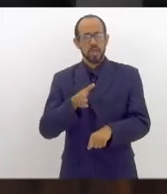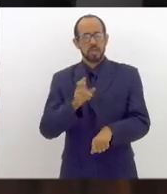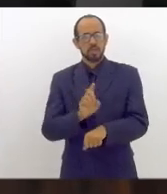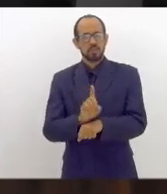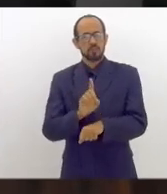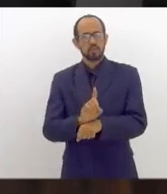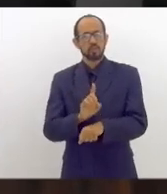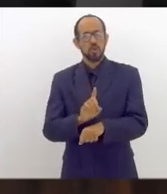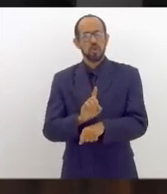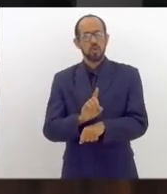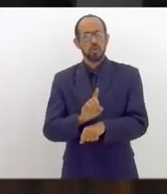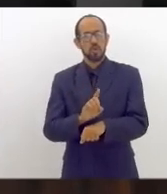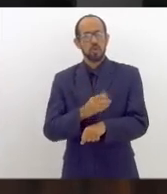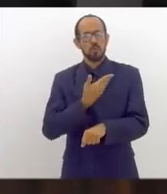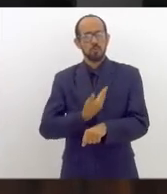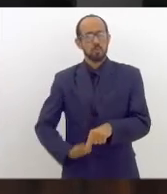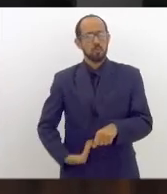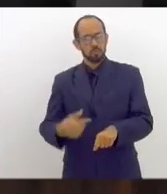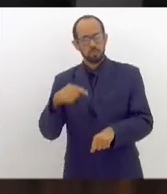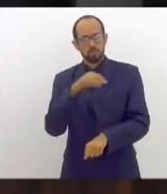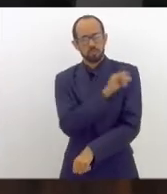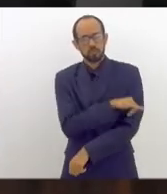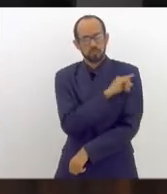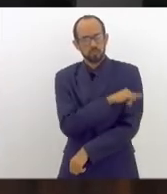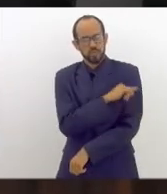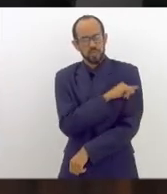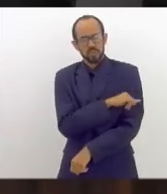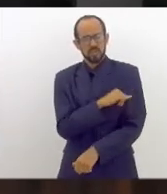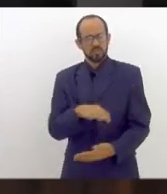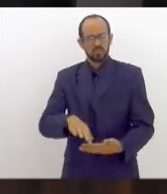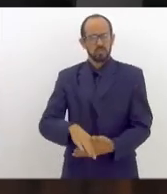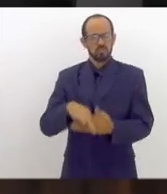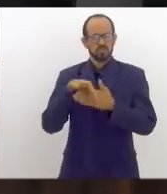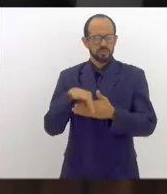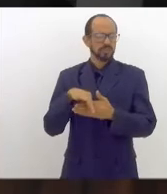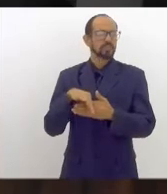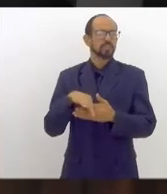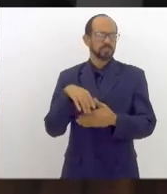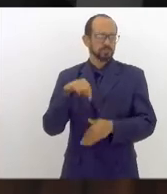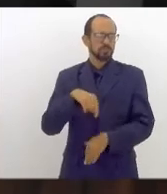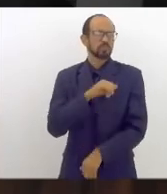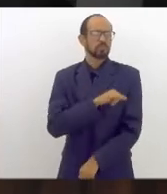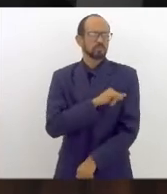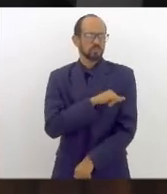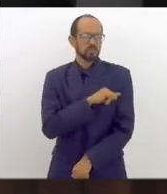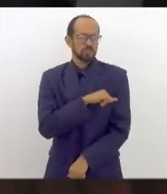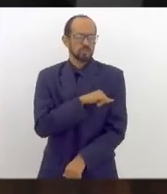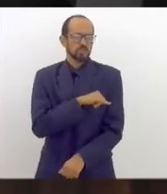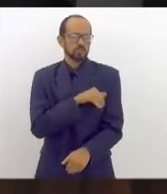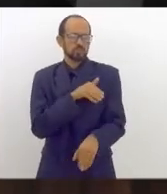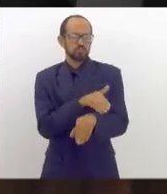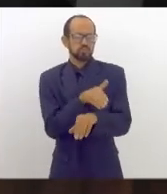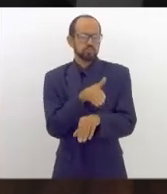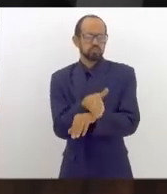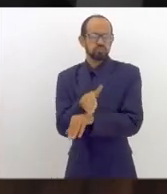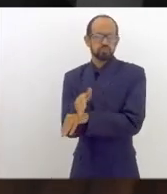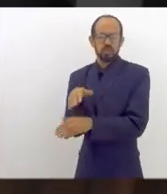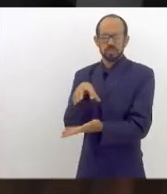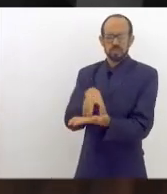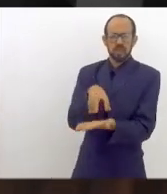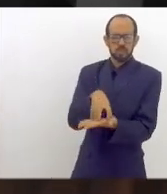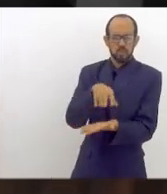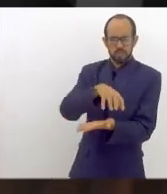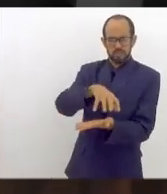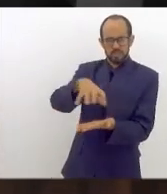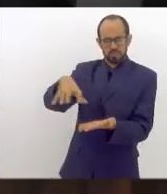teve uma atuação destacada na magistratura Fluminense tendo passado por várias comarcas do interior antes de vir a capital